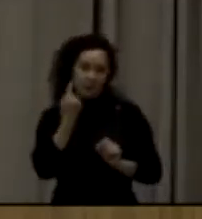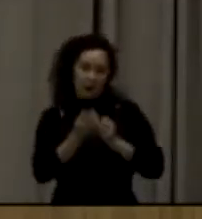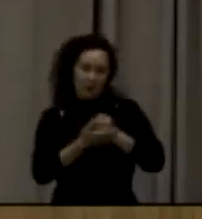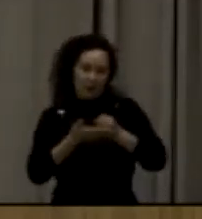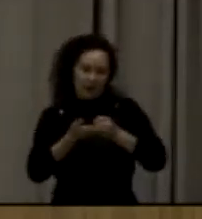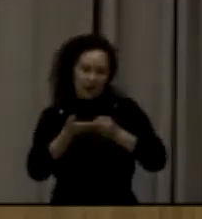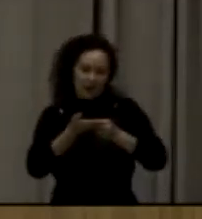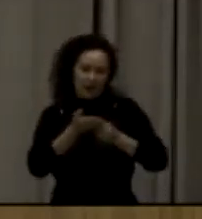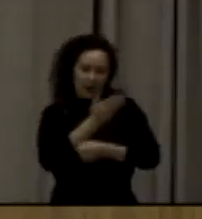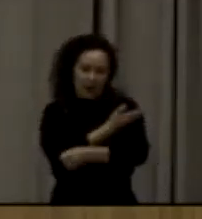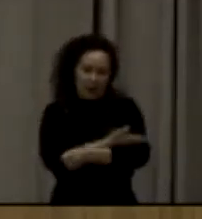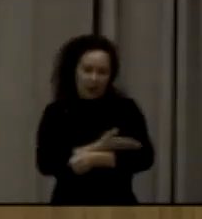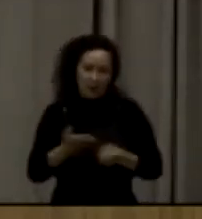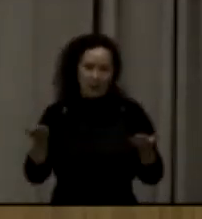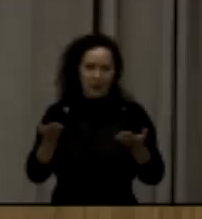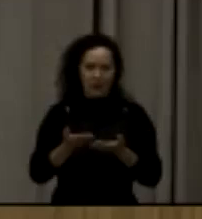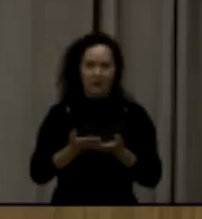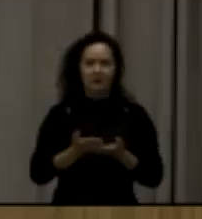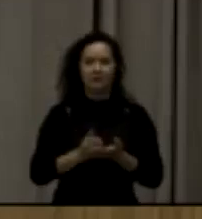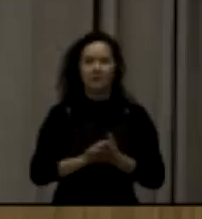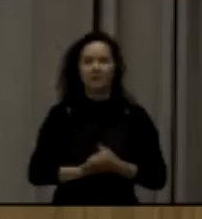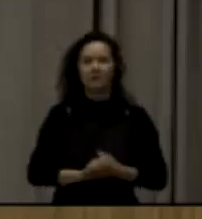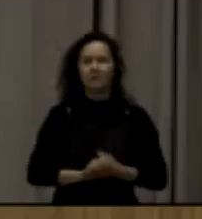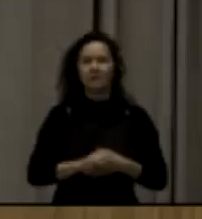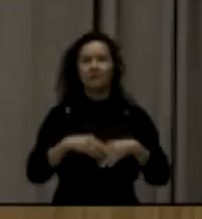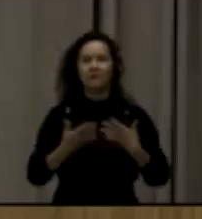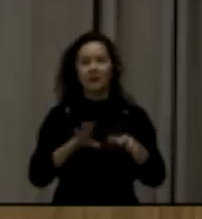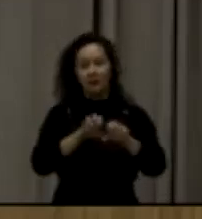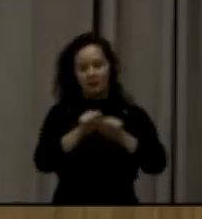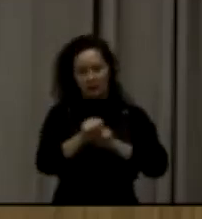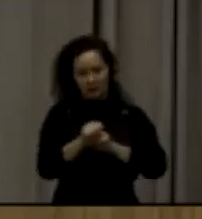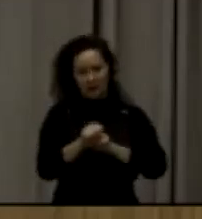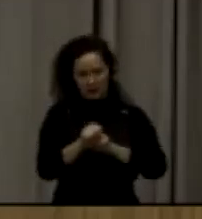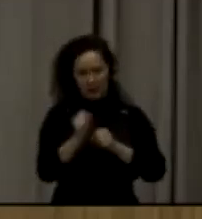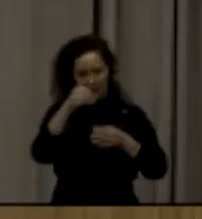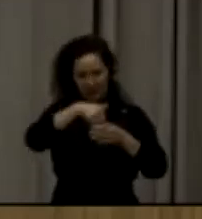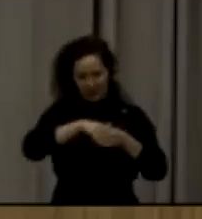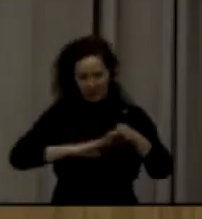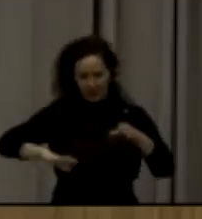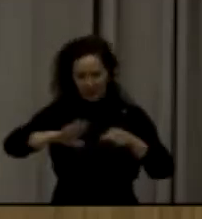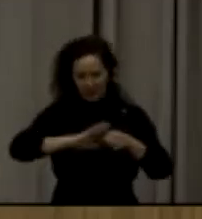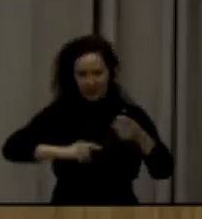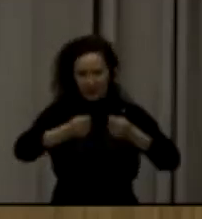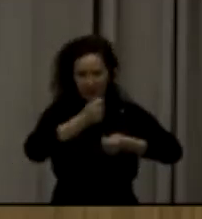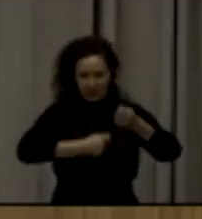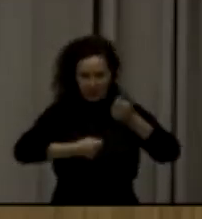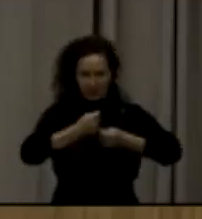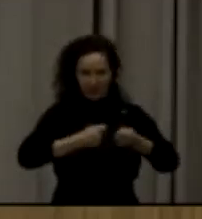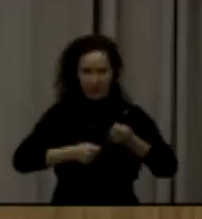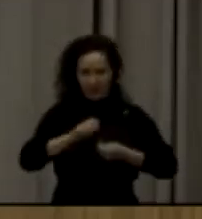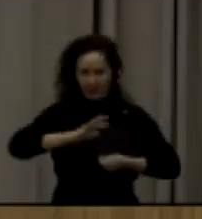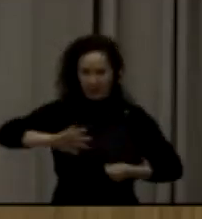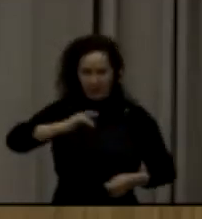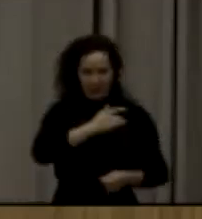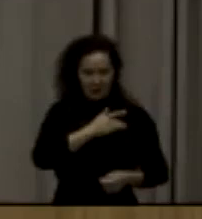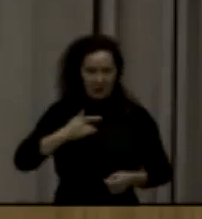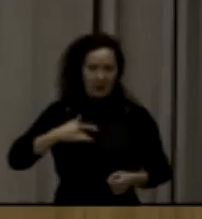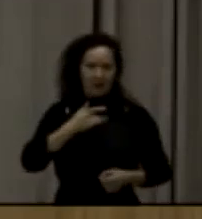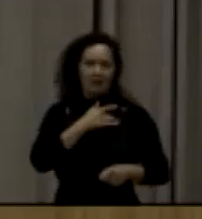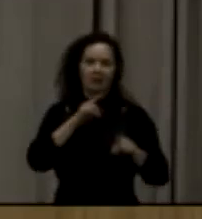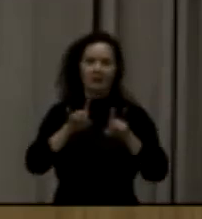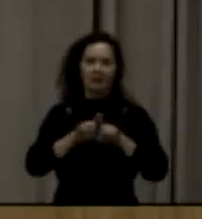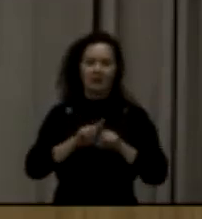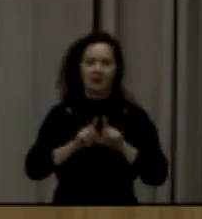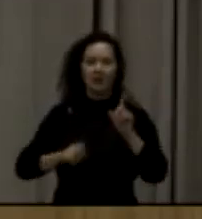níveis habituais. E em termos da formação na área da saúde